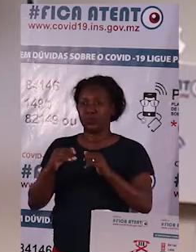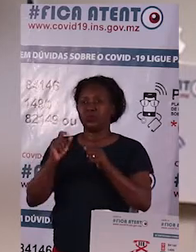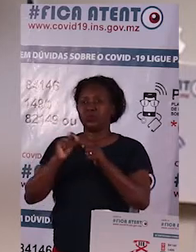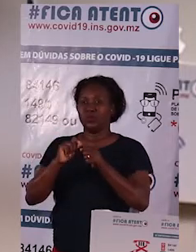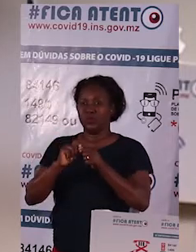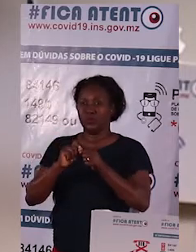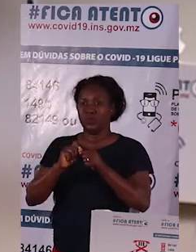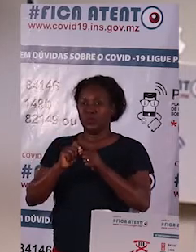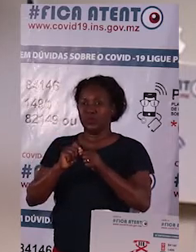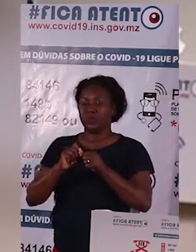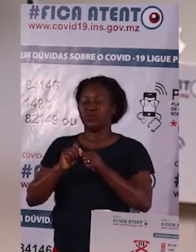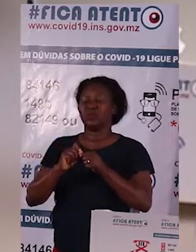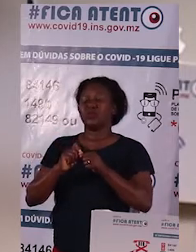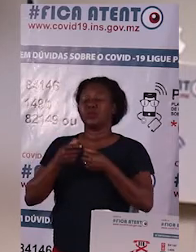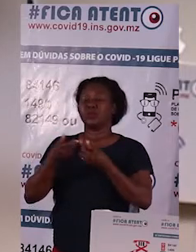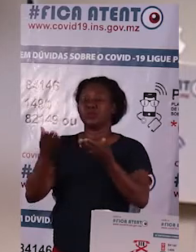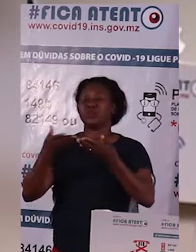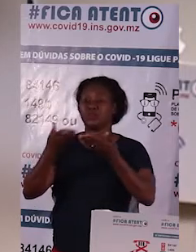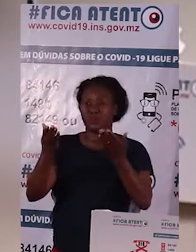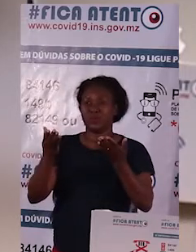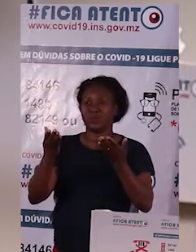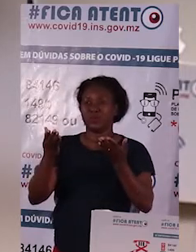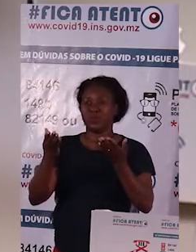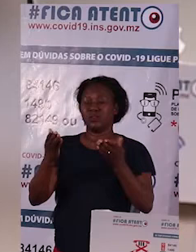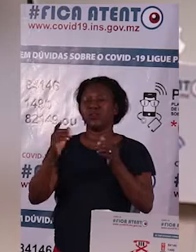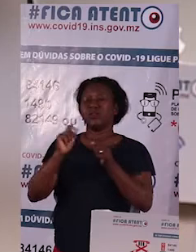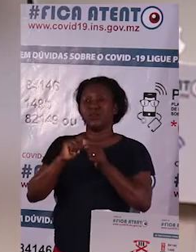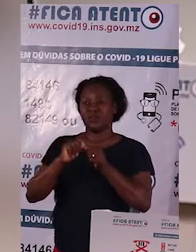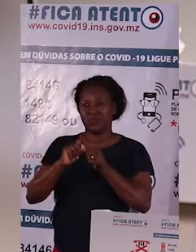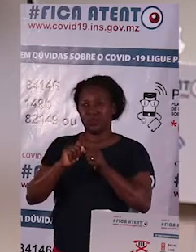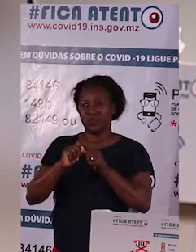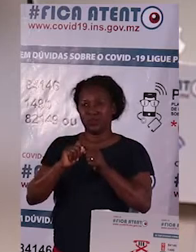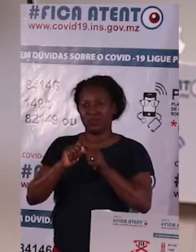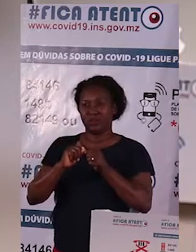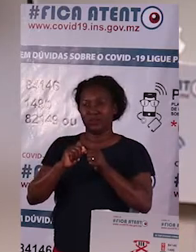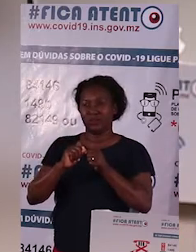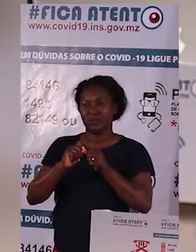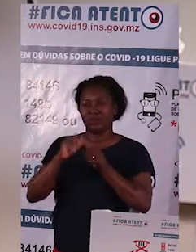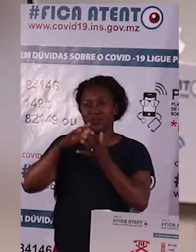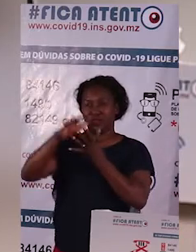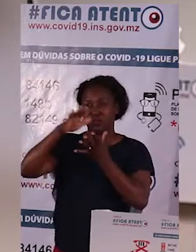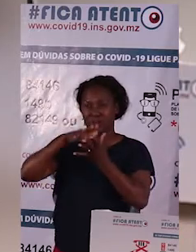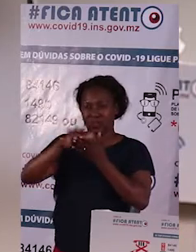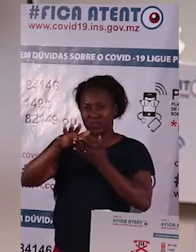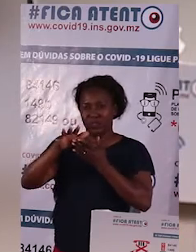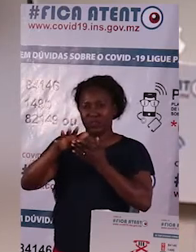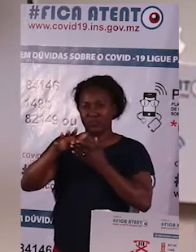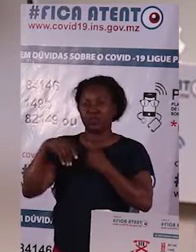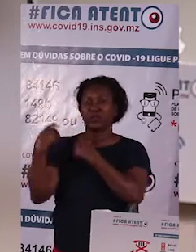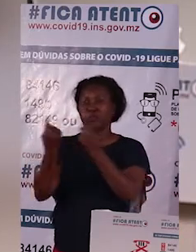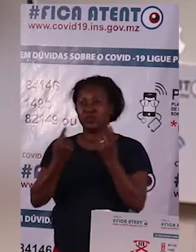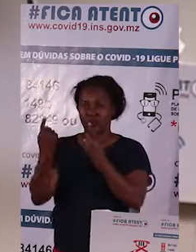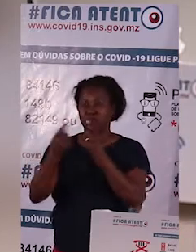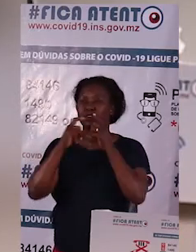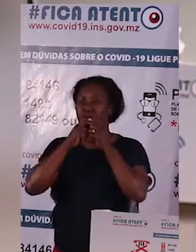a maior parte do tempo desta apresentação a fazer uma descrição da